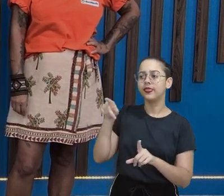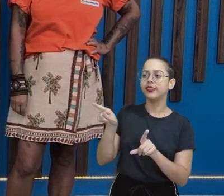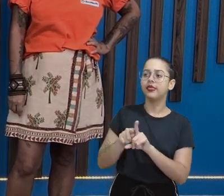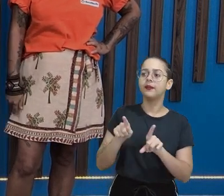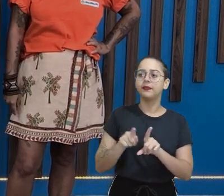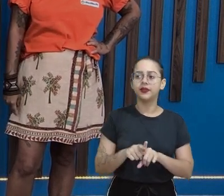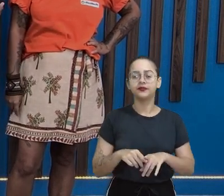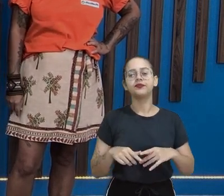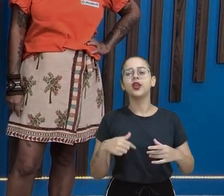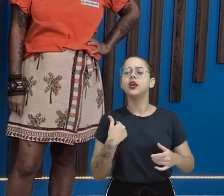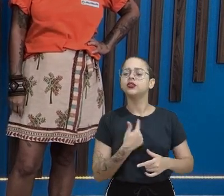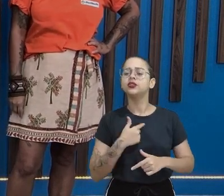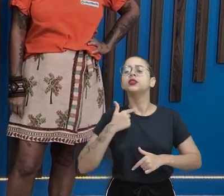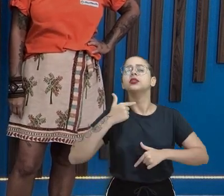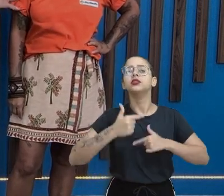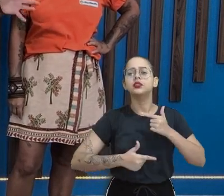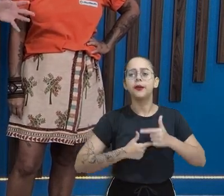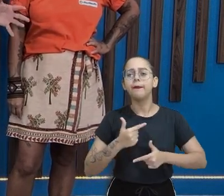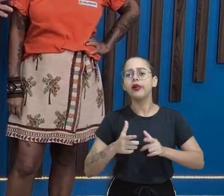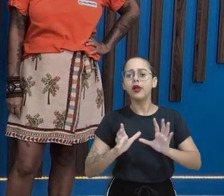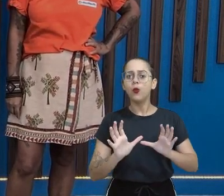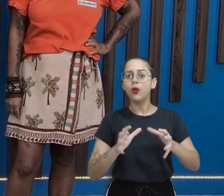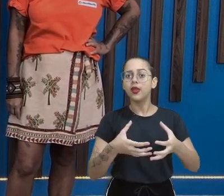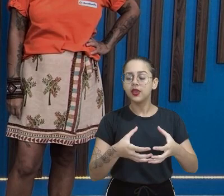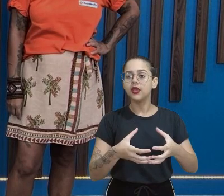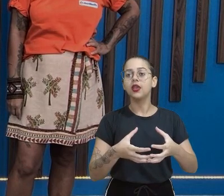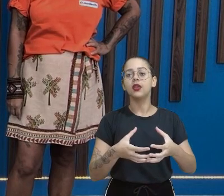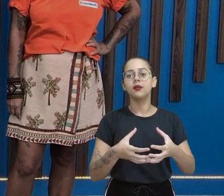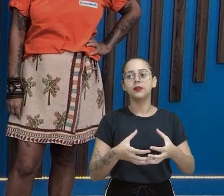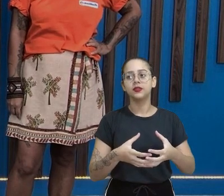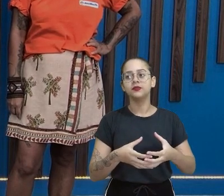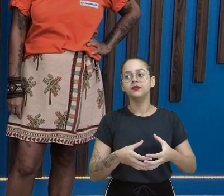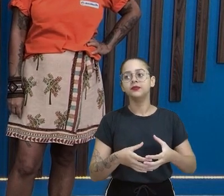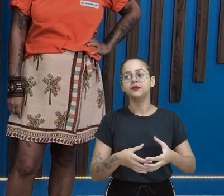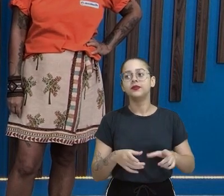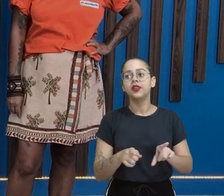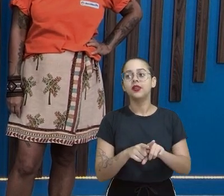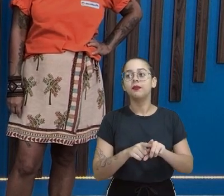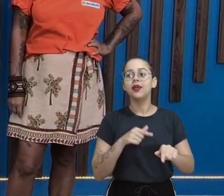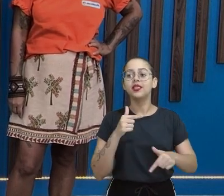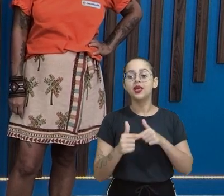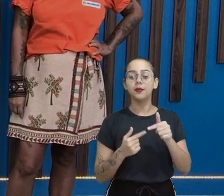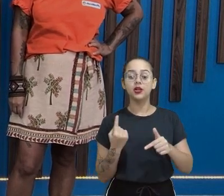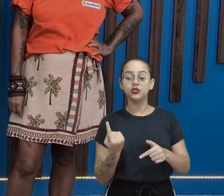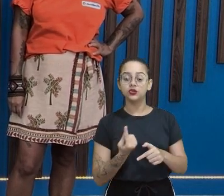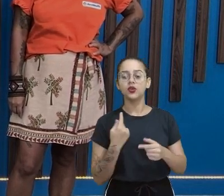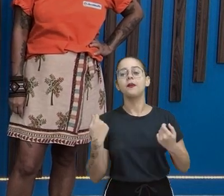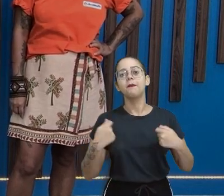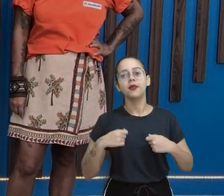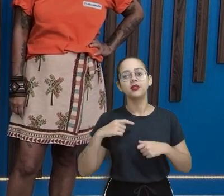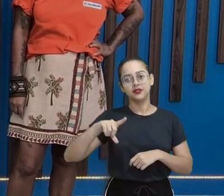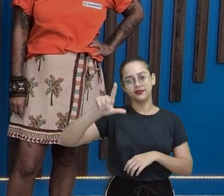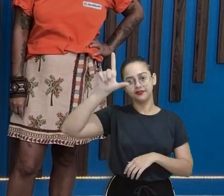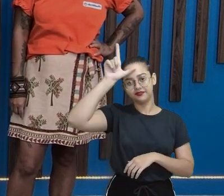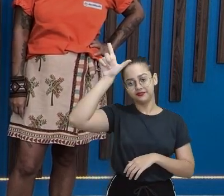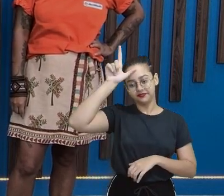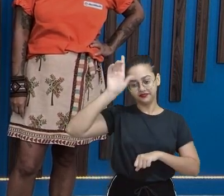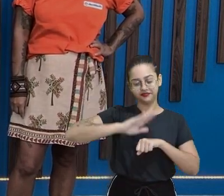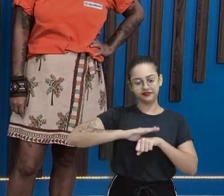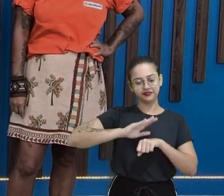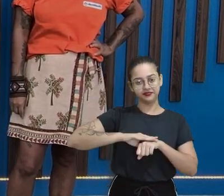visão, por exemplo, da gente trabalhar com equipe, né? A gente até trabalhar sozinho, você tem que se liderar, né? Você